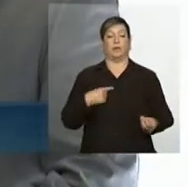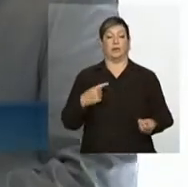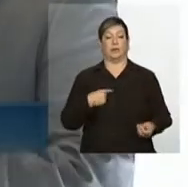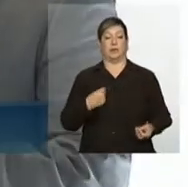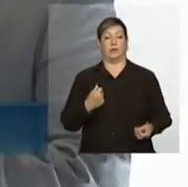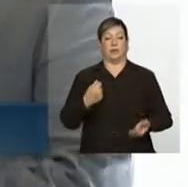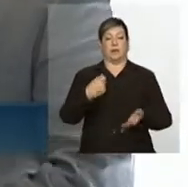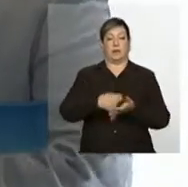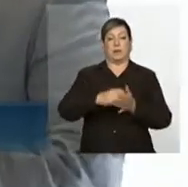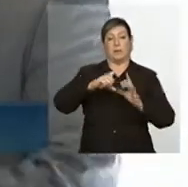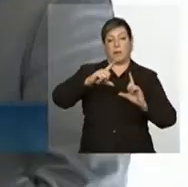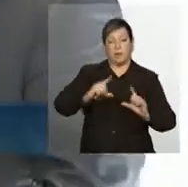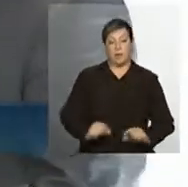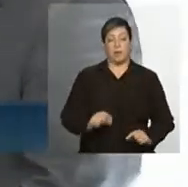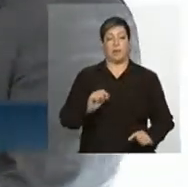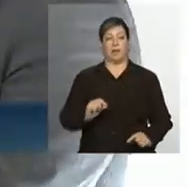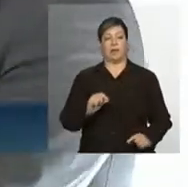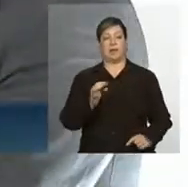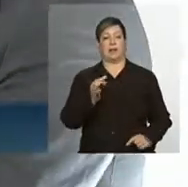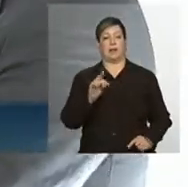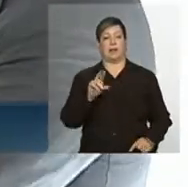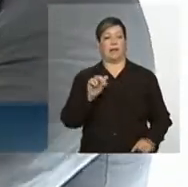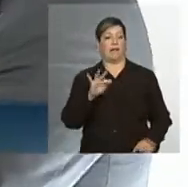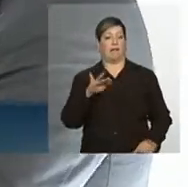deságios foram, em média, de